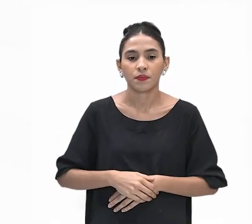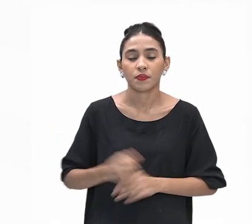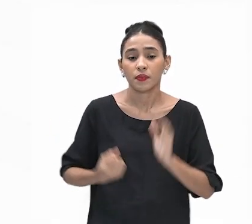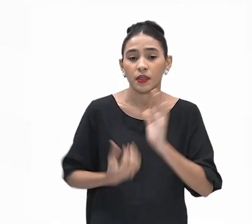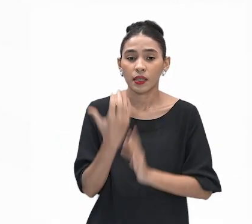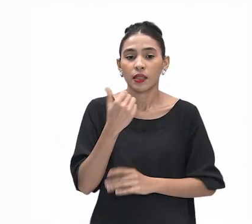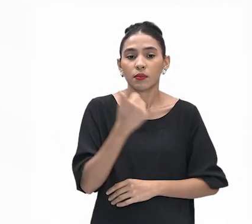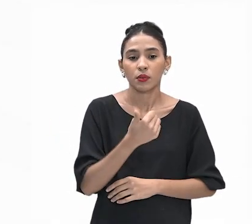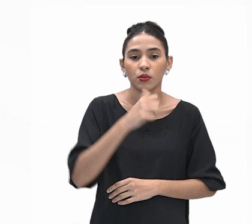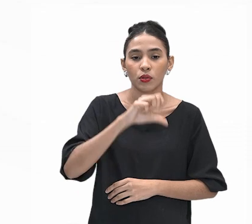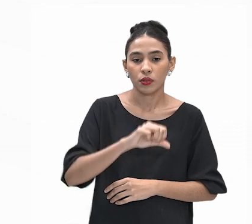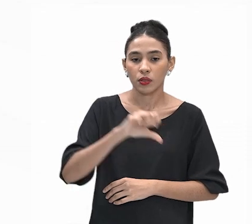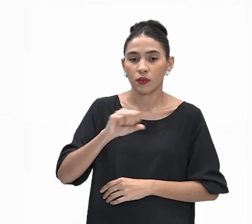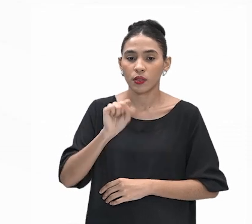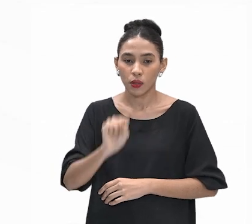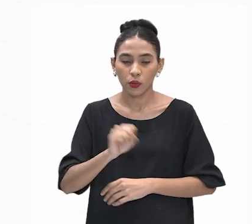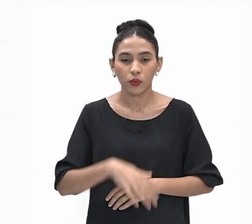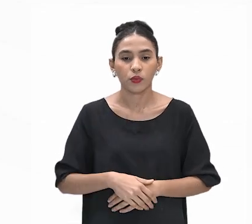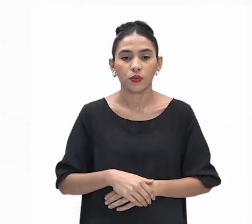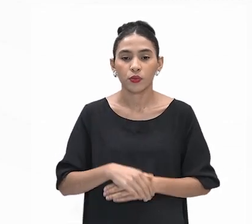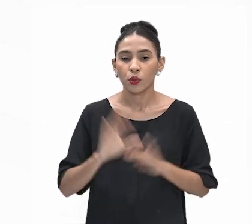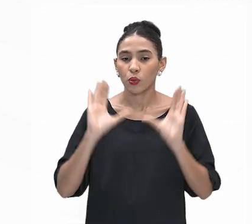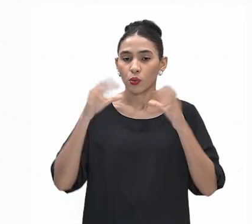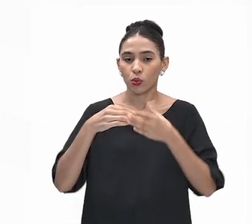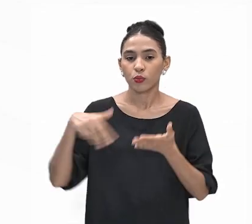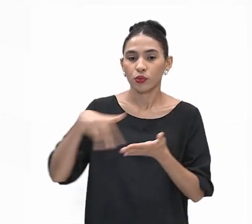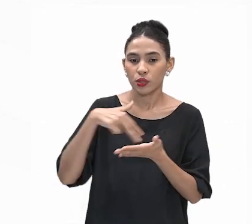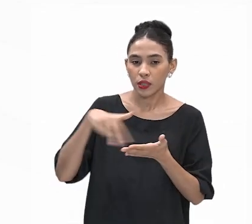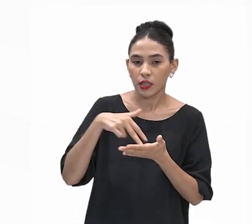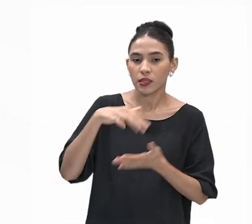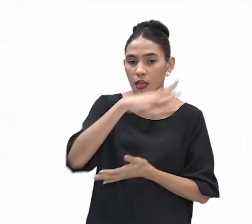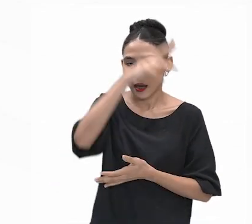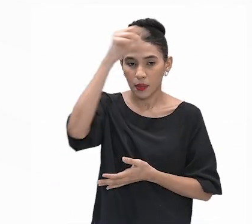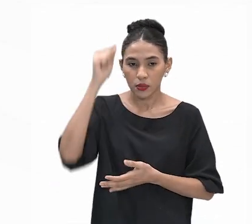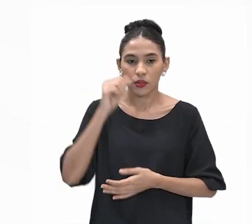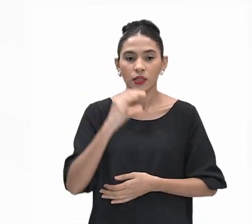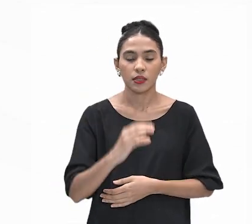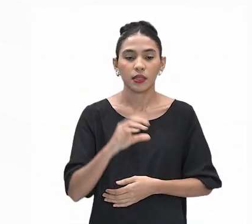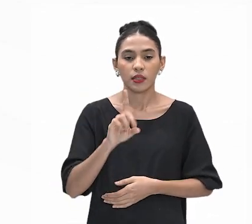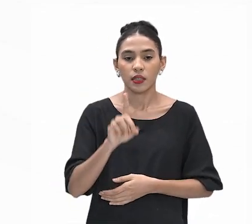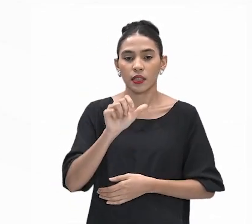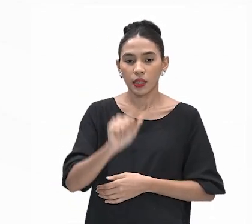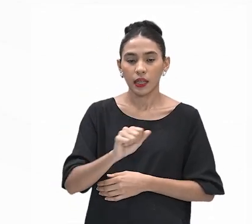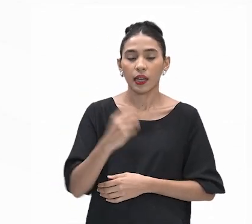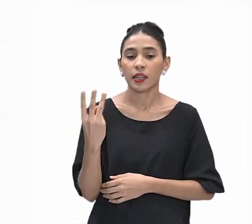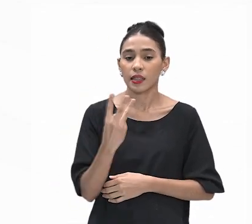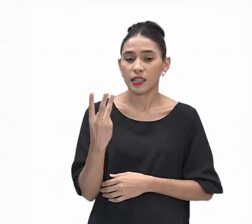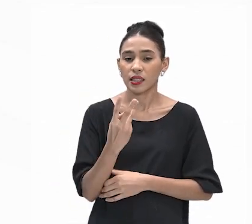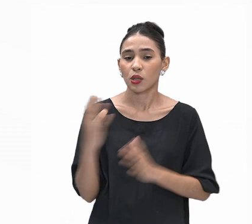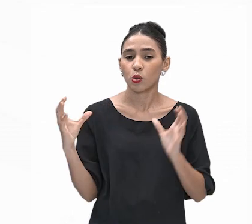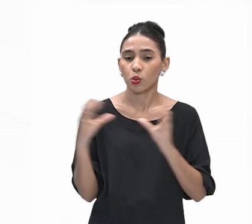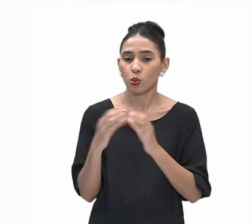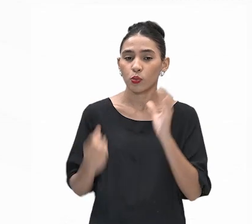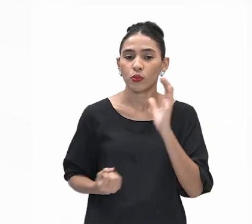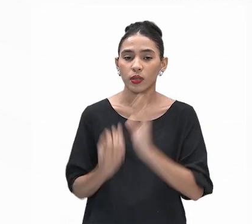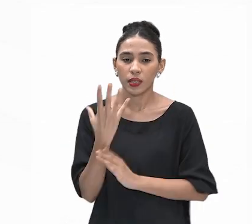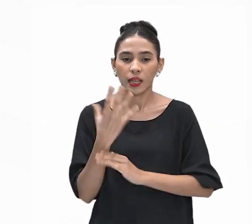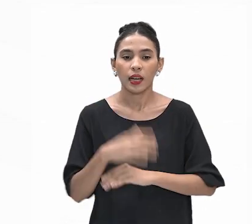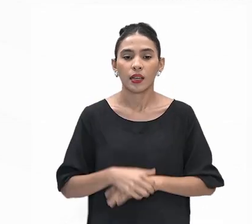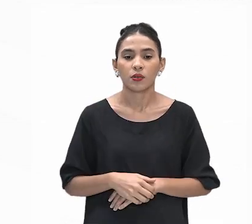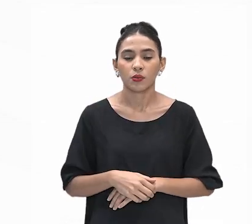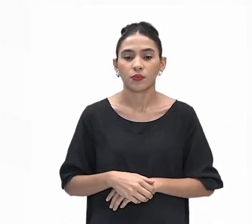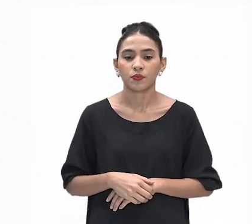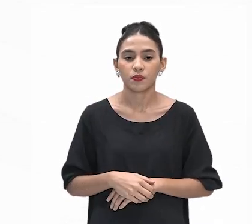em 1998, o Corpo de Dança do Amazonas, o CDA, foi o terceiro grupo constituído de